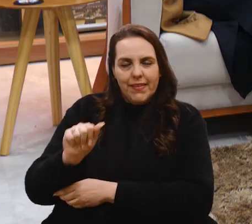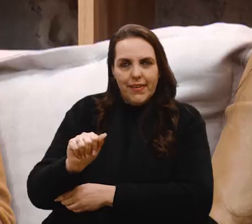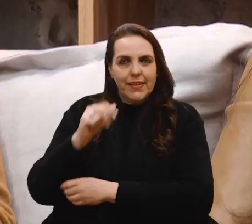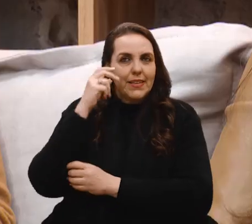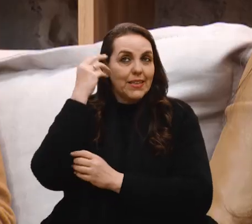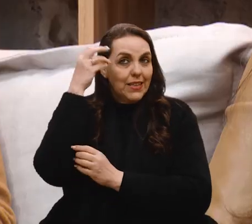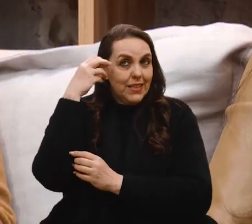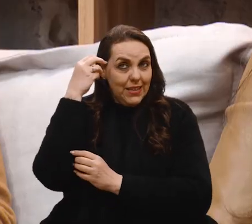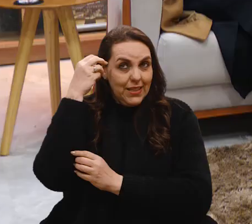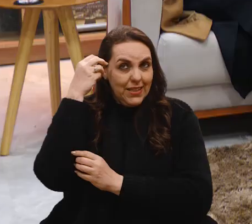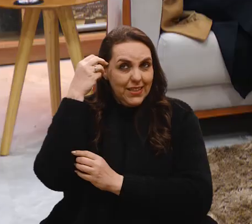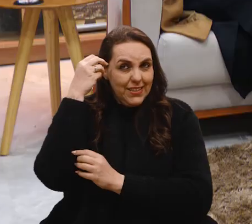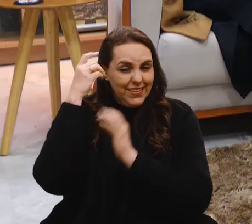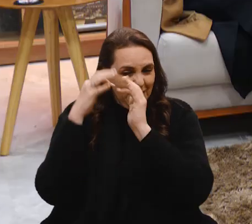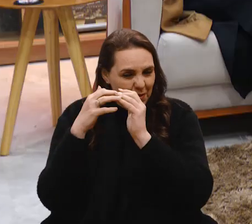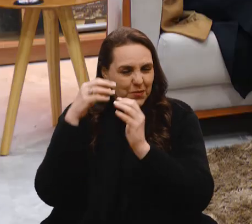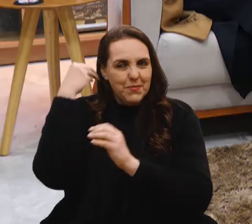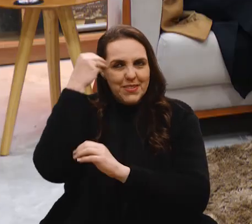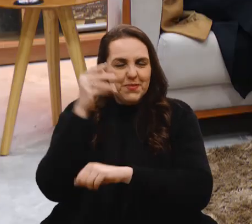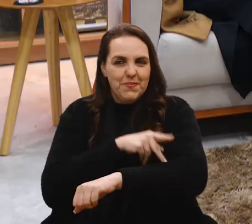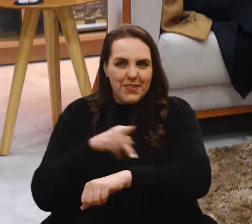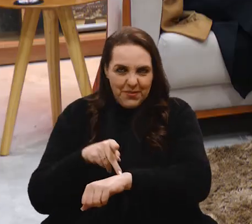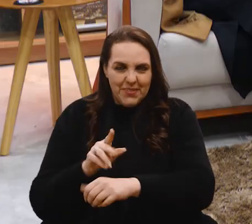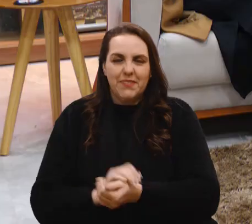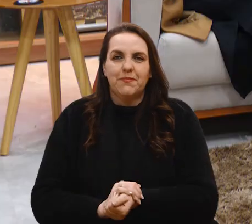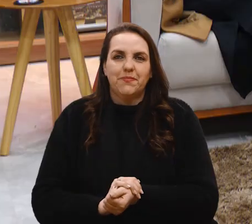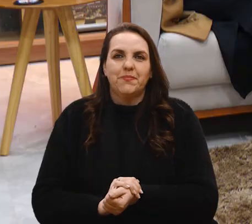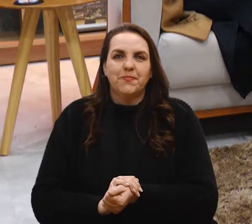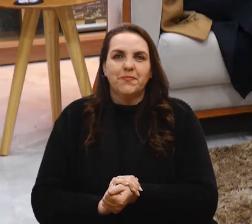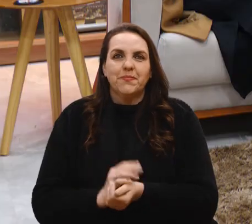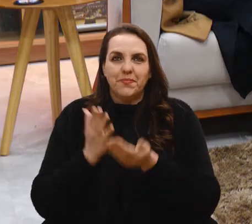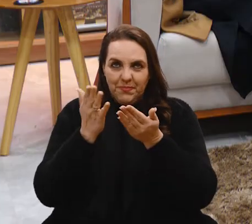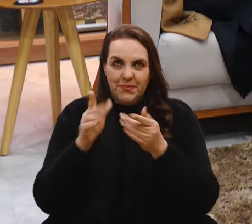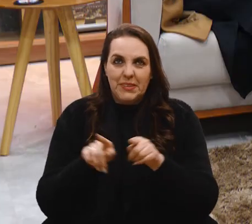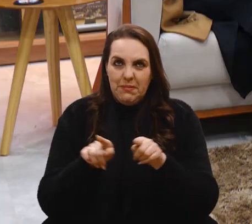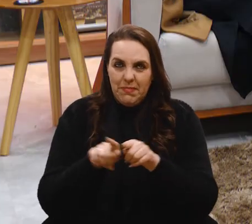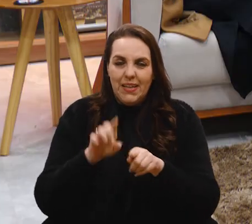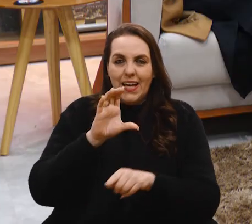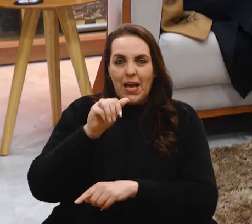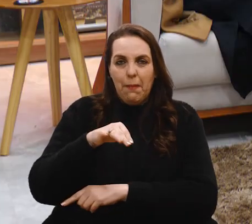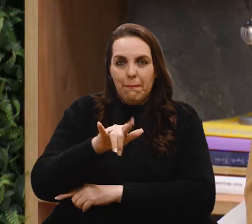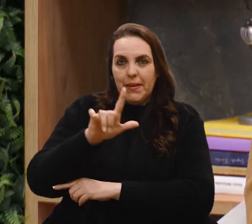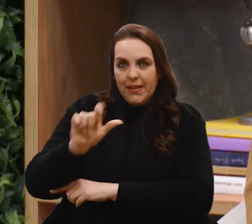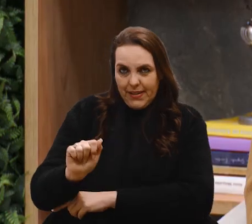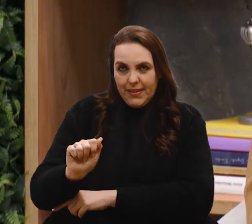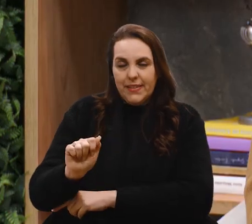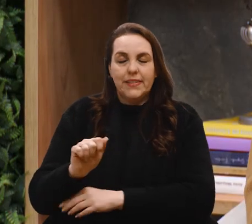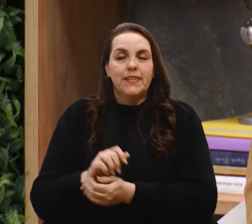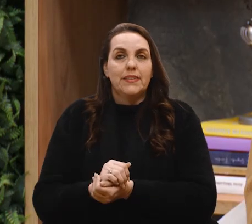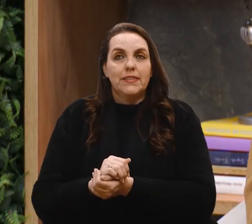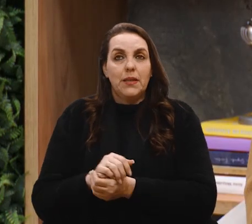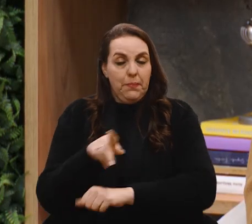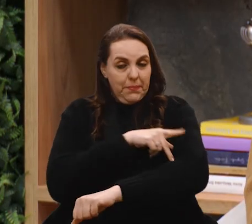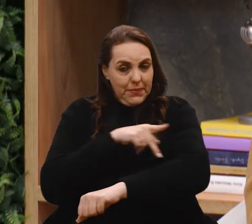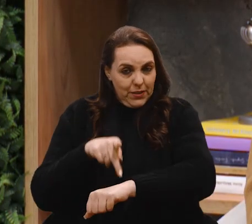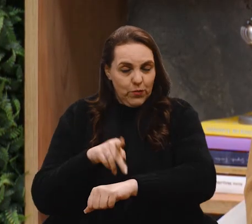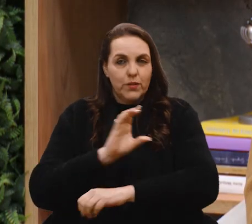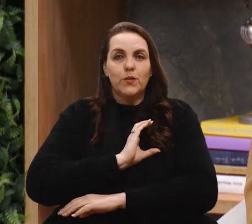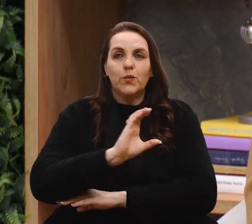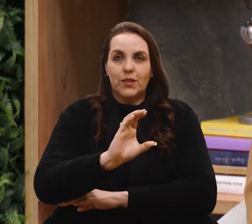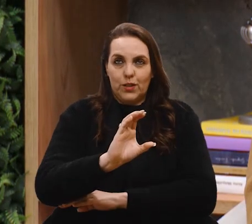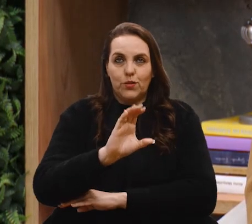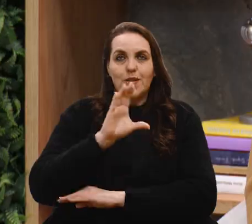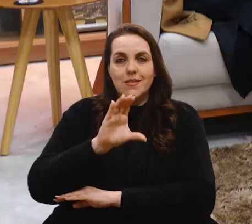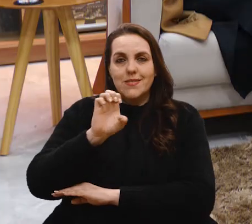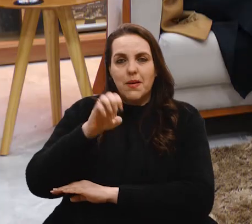neuropsicopedagoga, e para fechar o nosso sofazinho aqui, a Camila Bristotti Terres, pedagoga e coordenadora